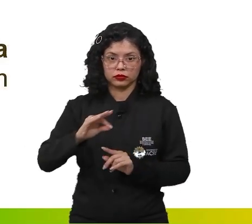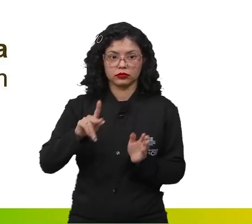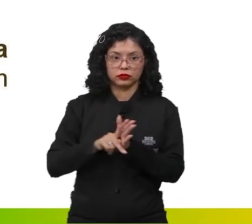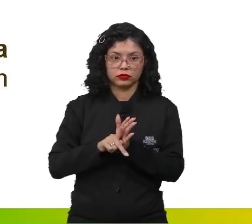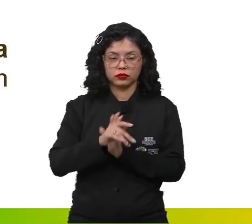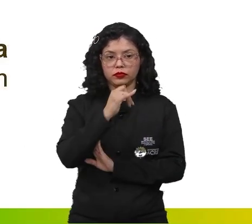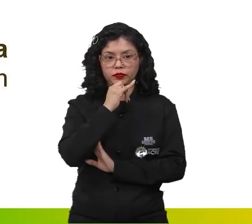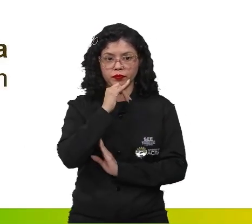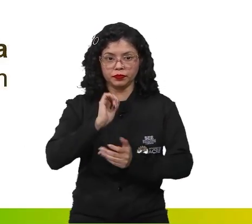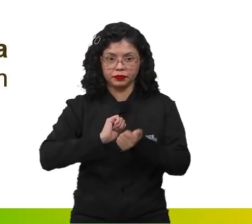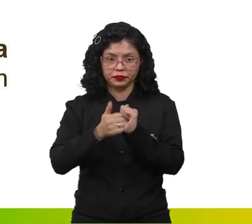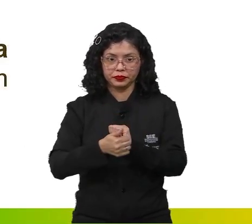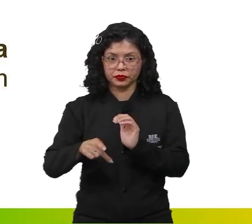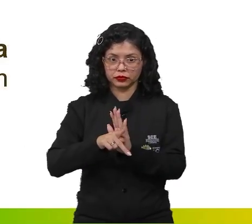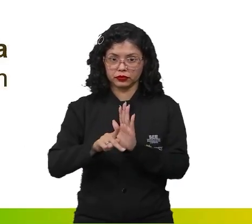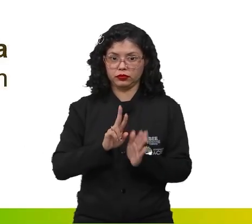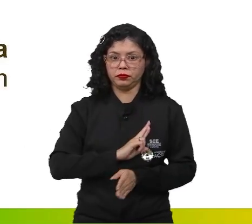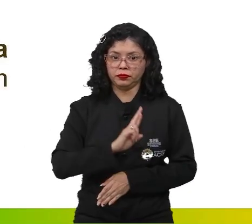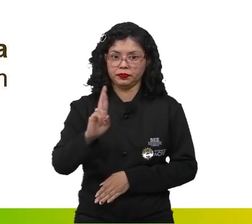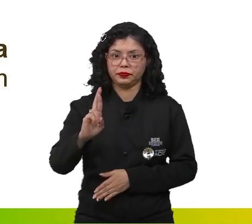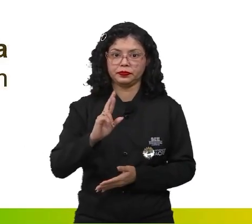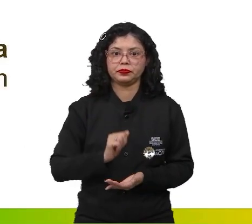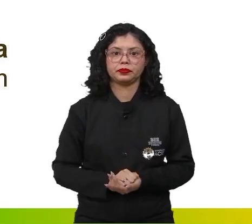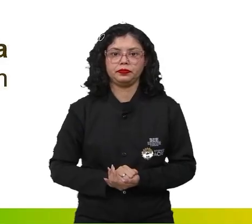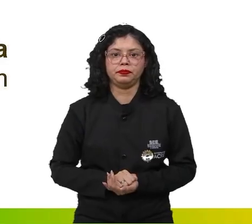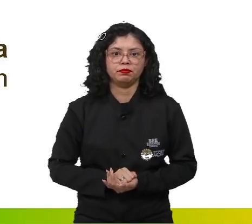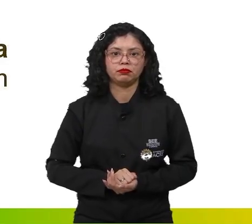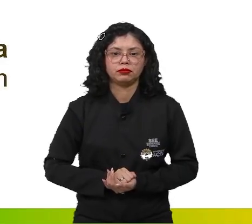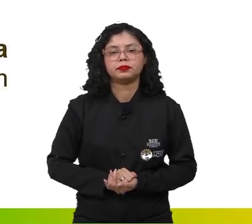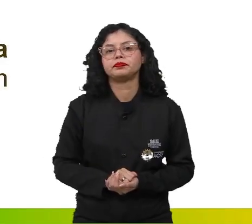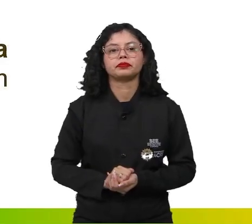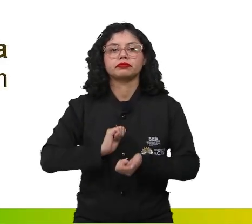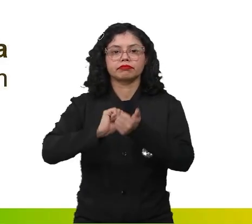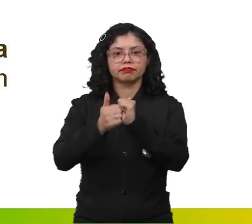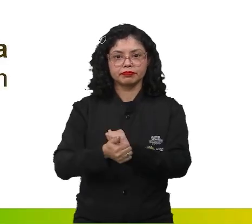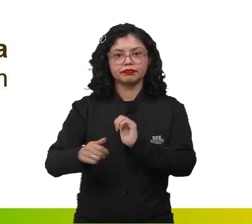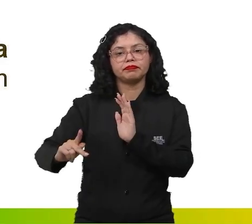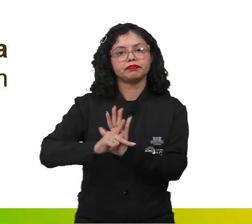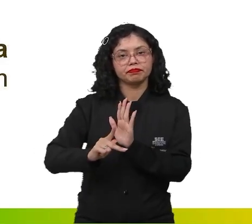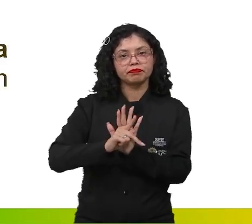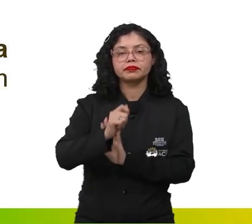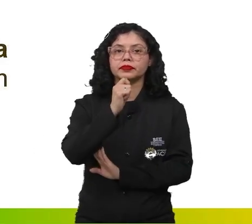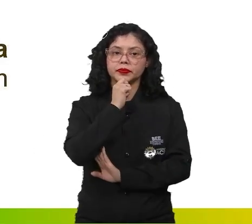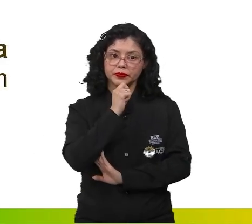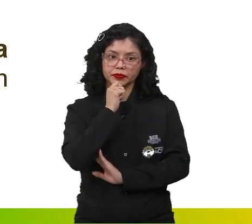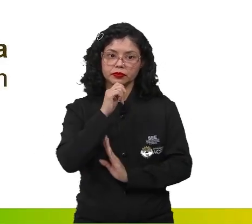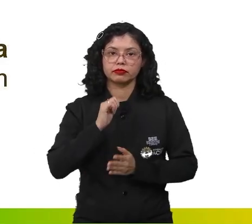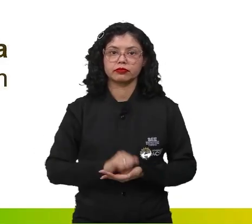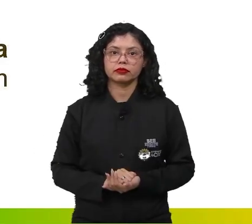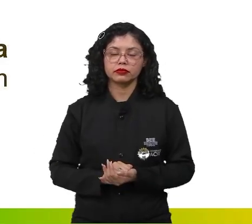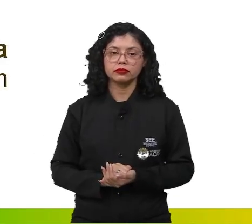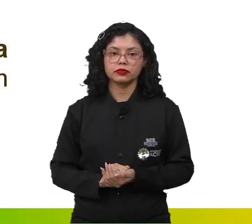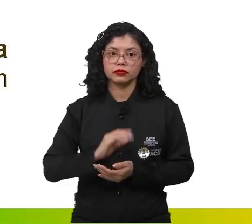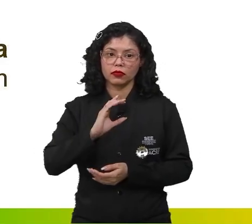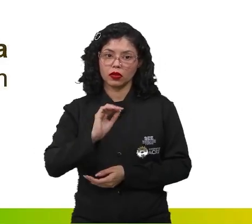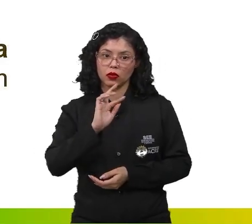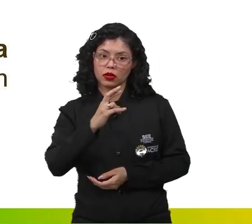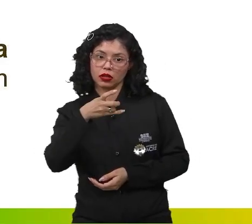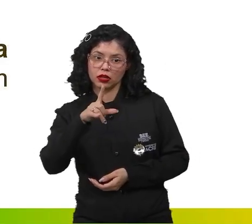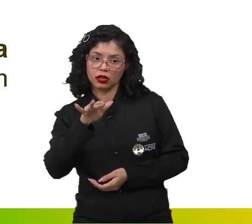de adaptação e resistência religiosa. Então, eles adaptavam os seus orixás